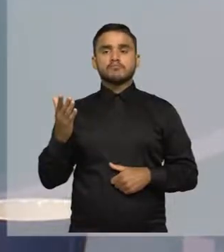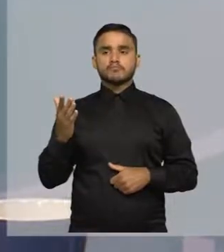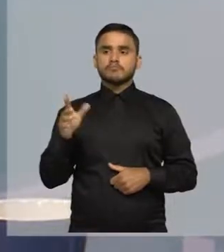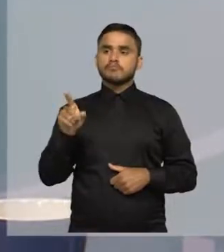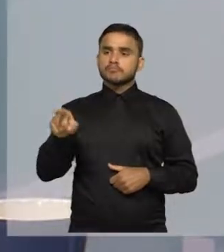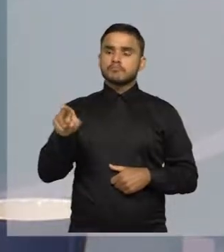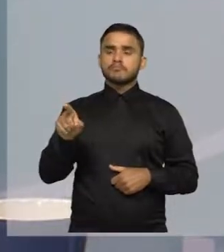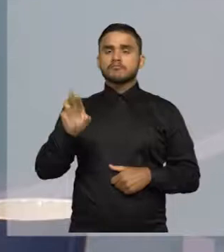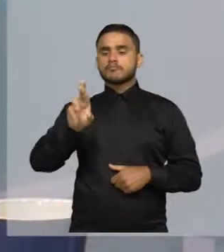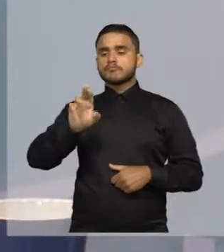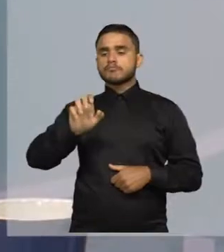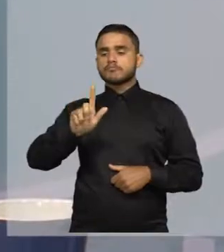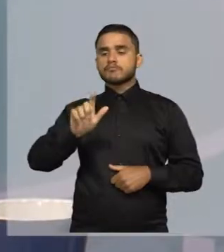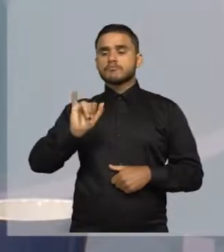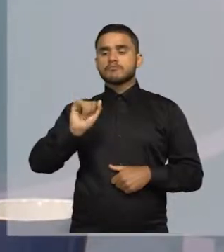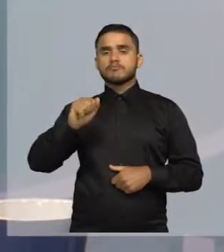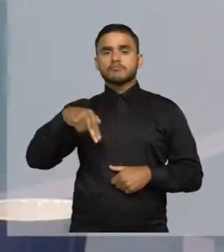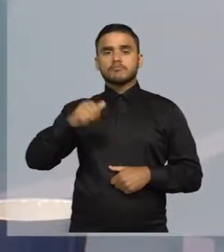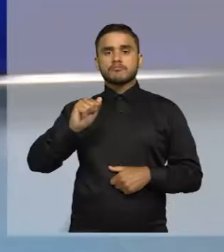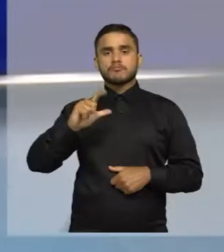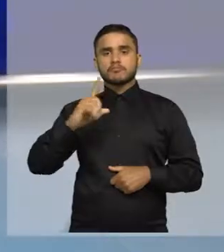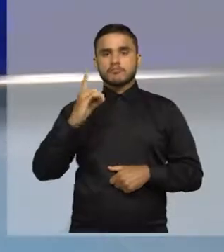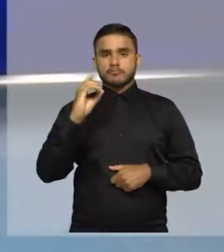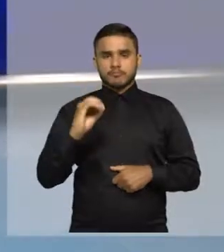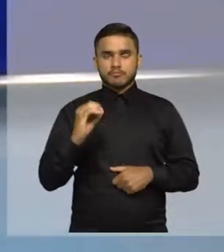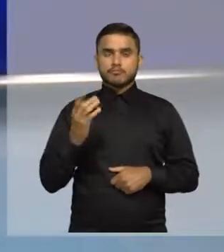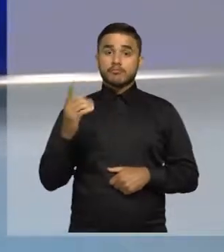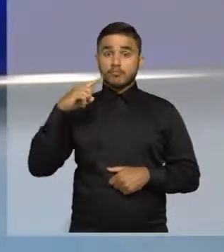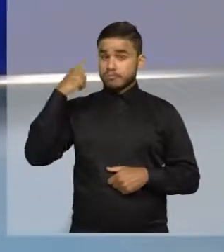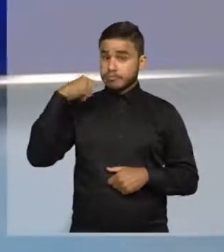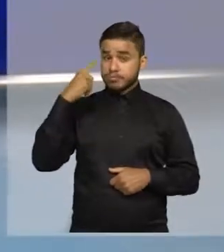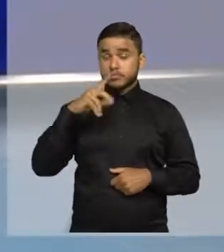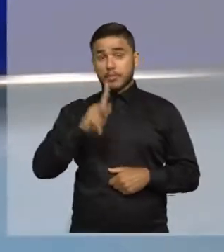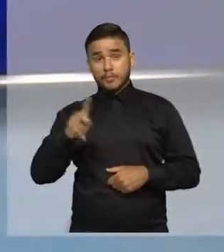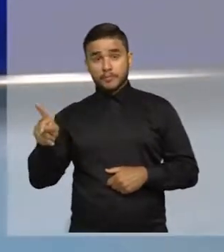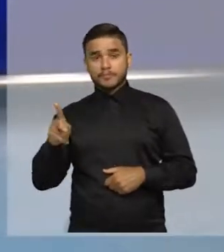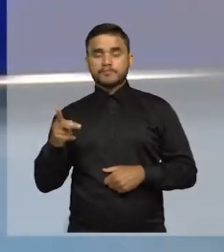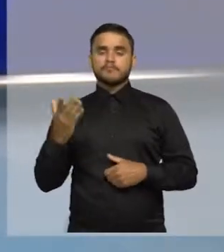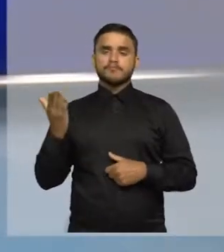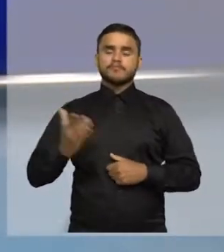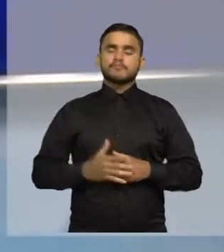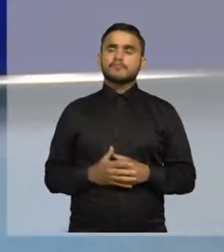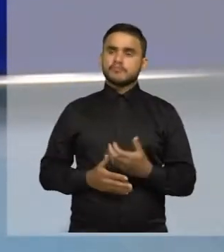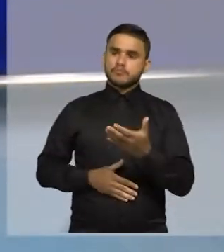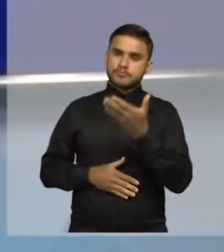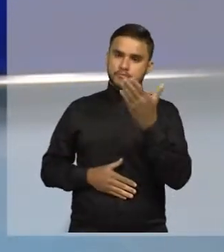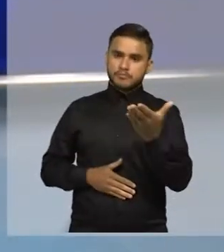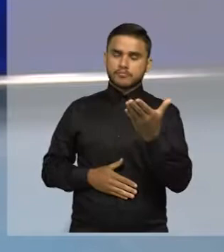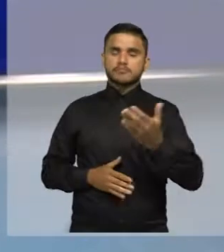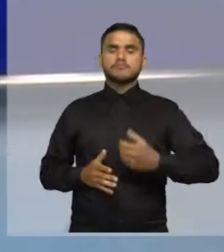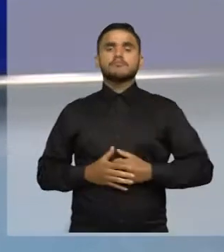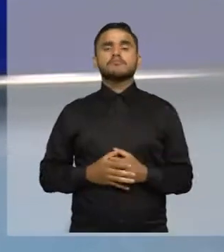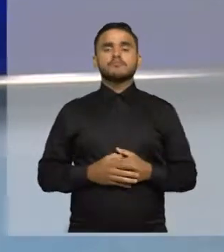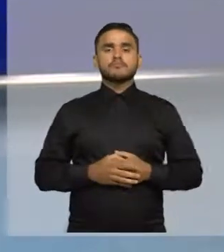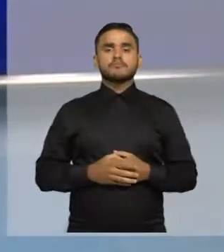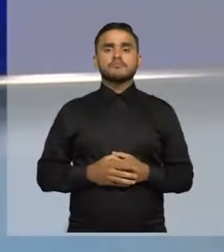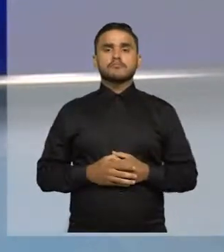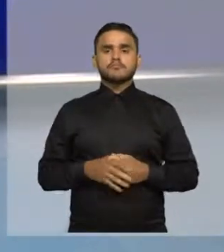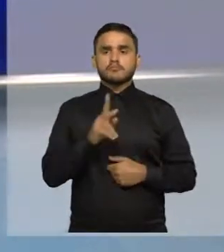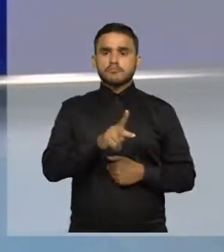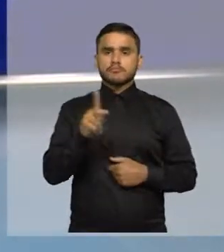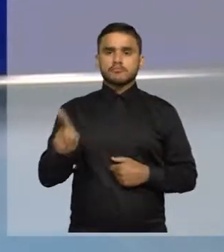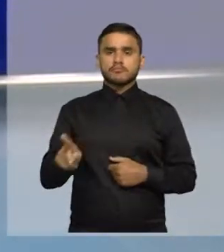e Jornalismo, o advogado Reginaldo Vasconcelos. O também professor, nosso decano aqui,